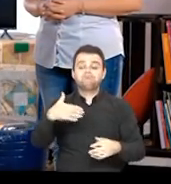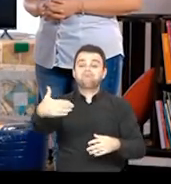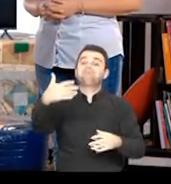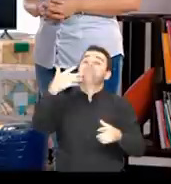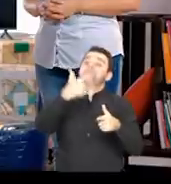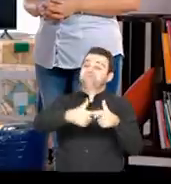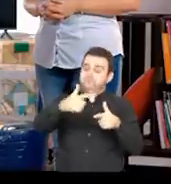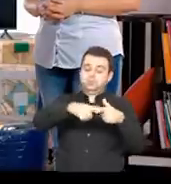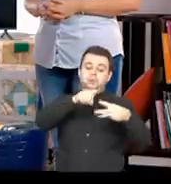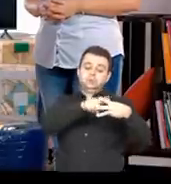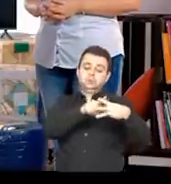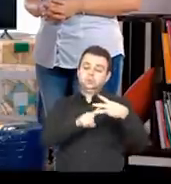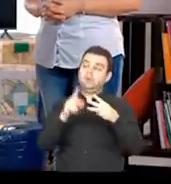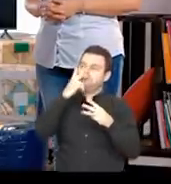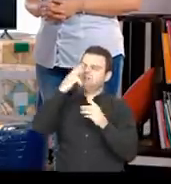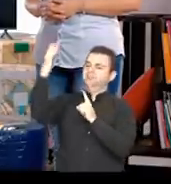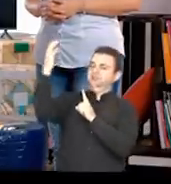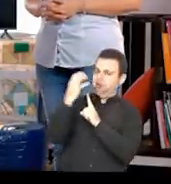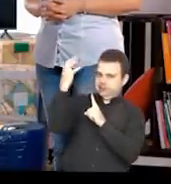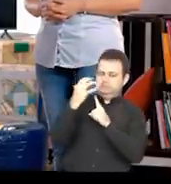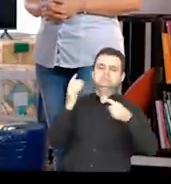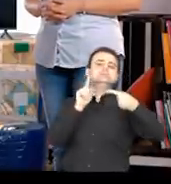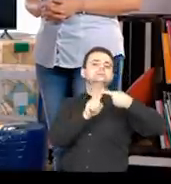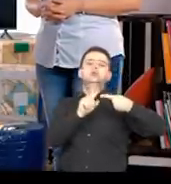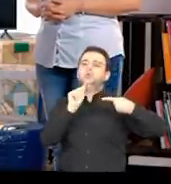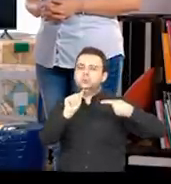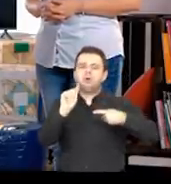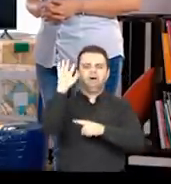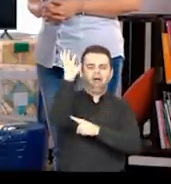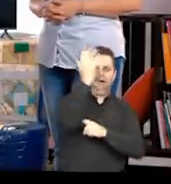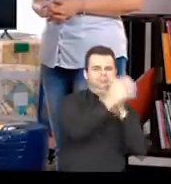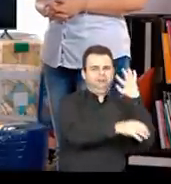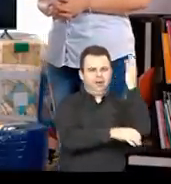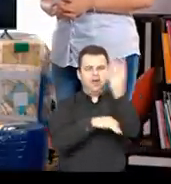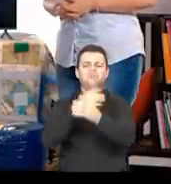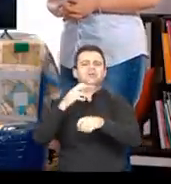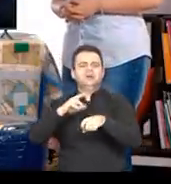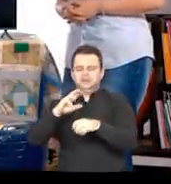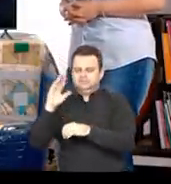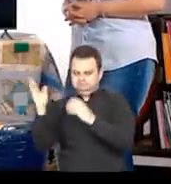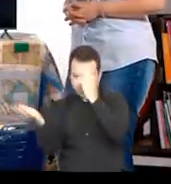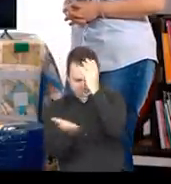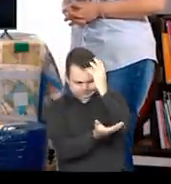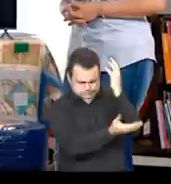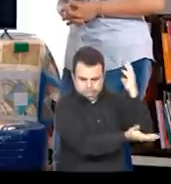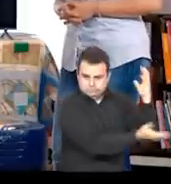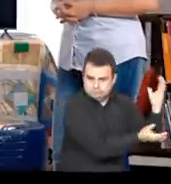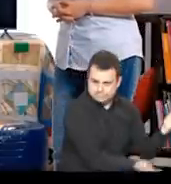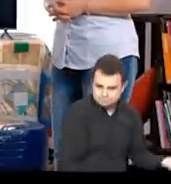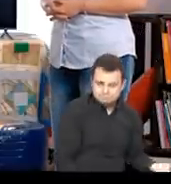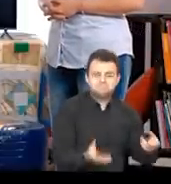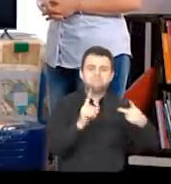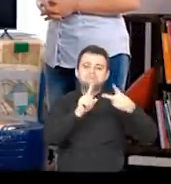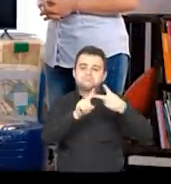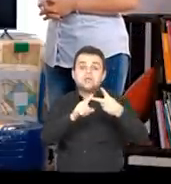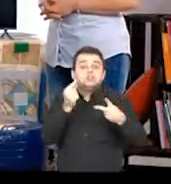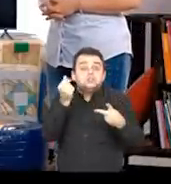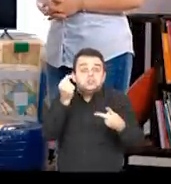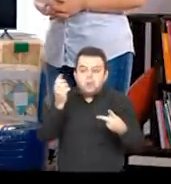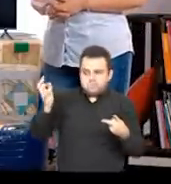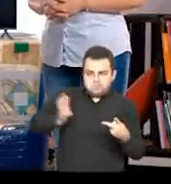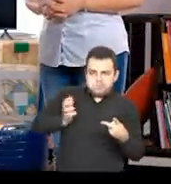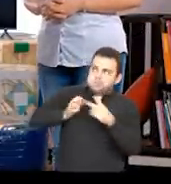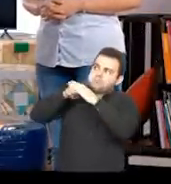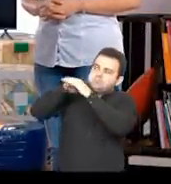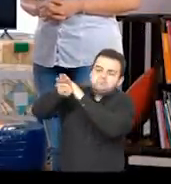consequências também na nossa sociedade. A primeira é o desmatamento das áreas verdes. A segunda é o acúmulo de riquezas em